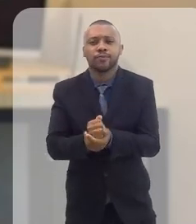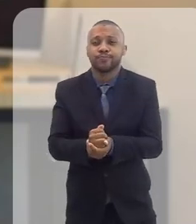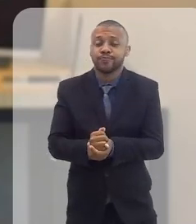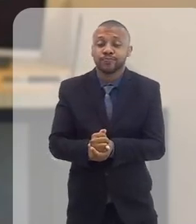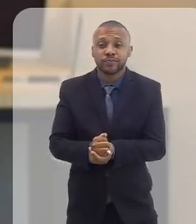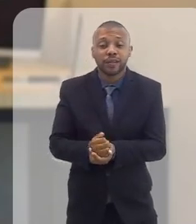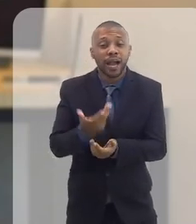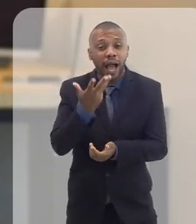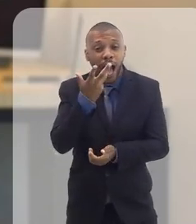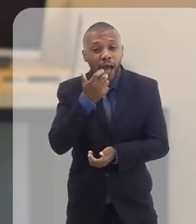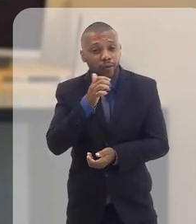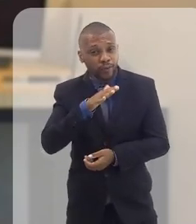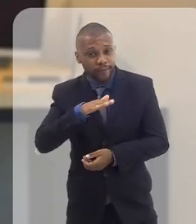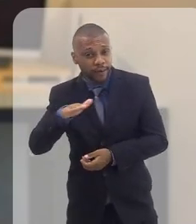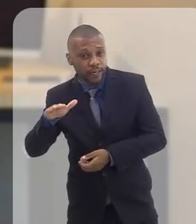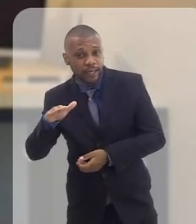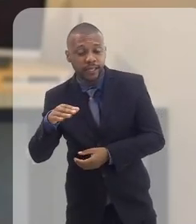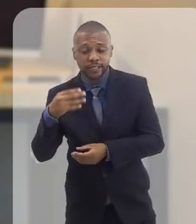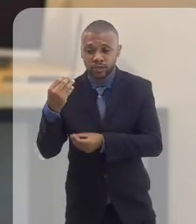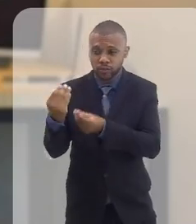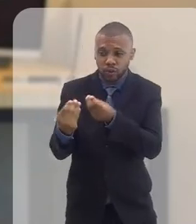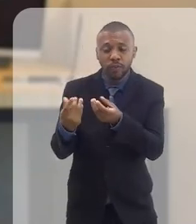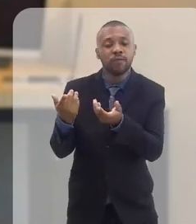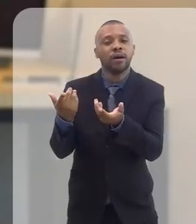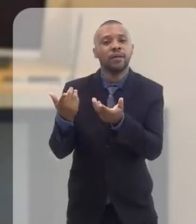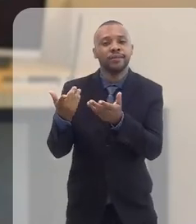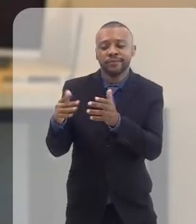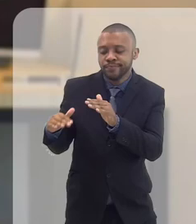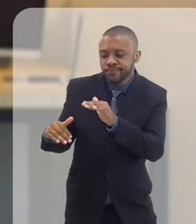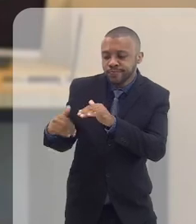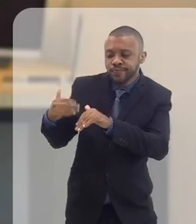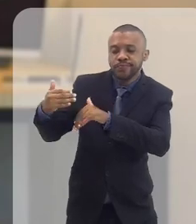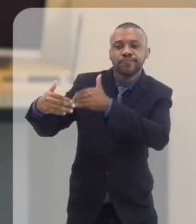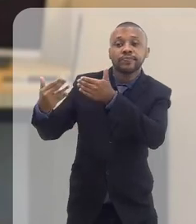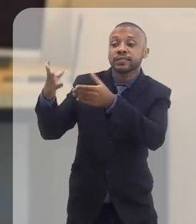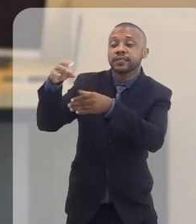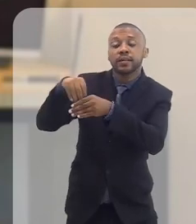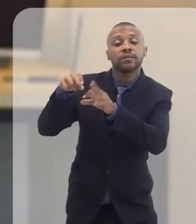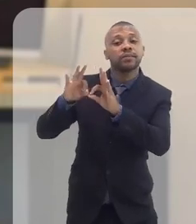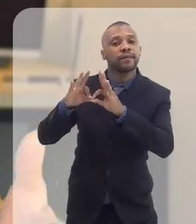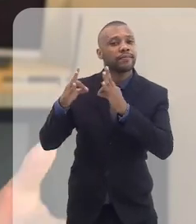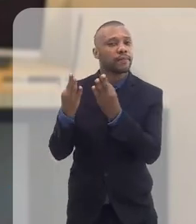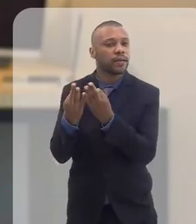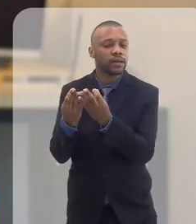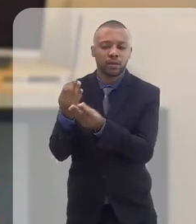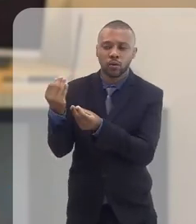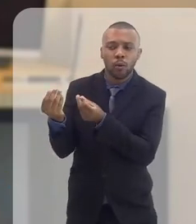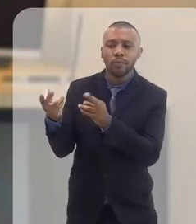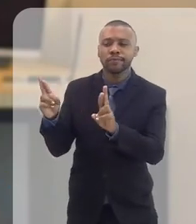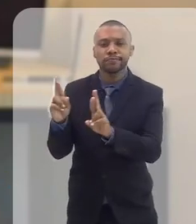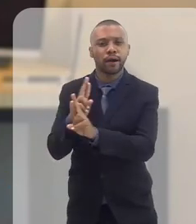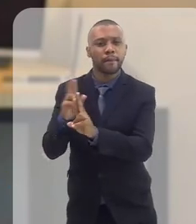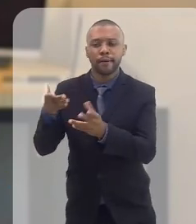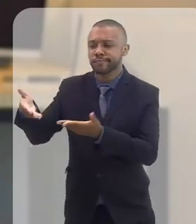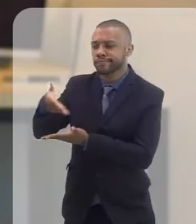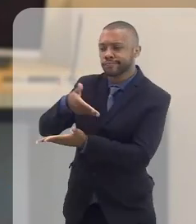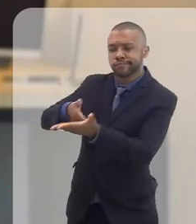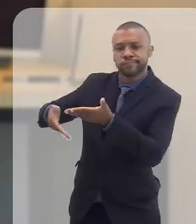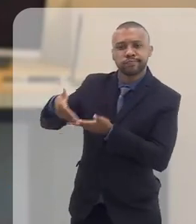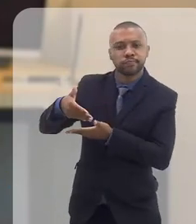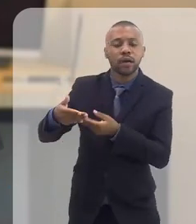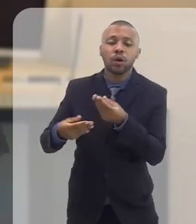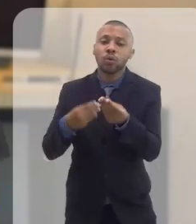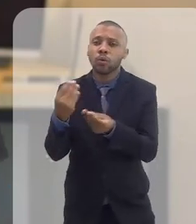por exemplo, a sua infância, a sua formação no seu cenário familiar e de